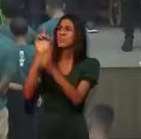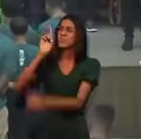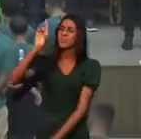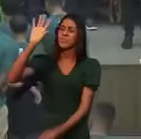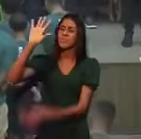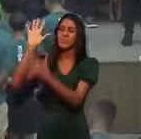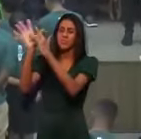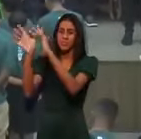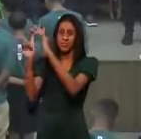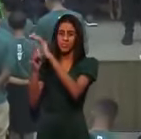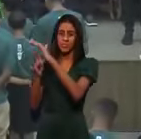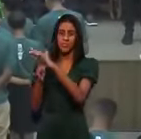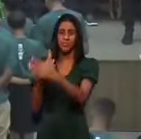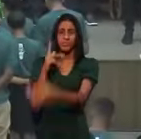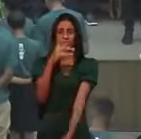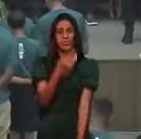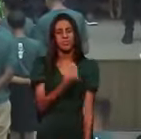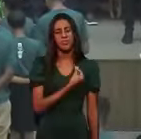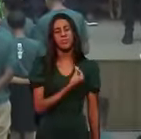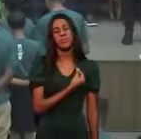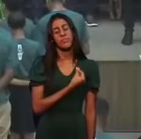Chama Jesus para a tua alma.